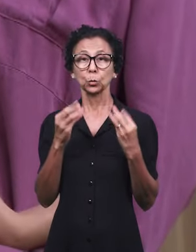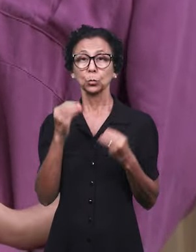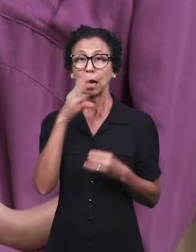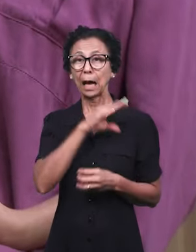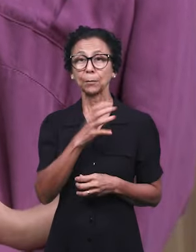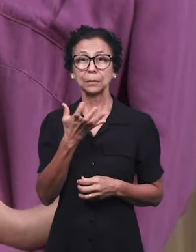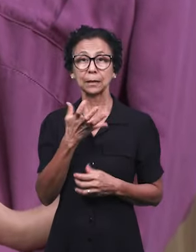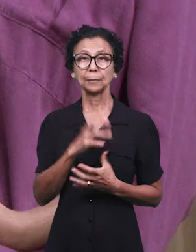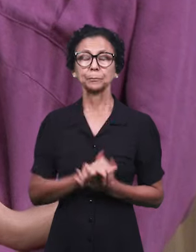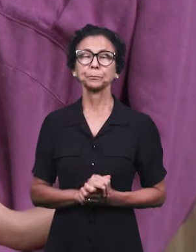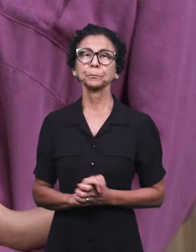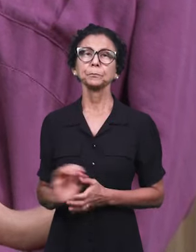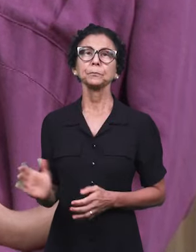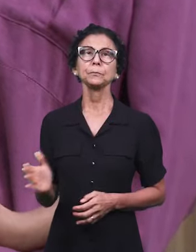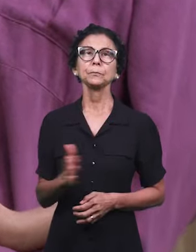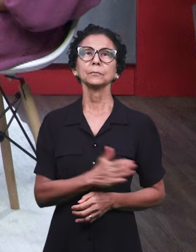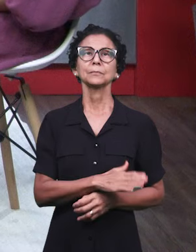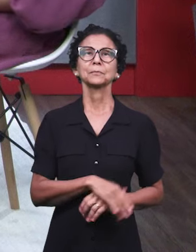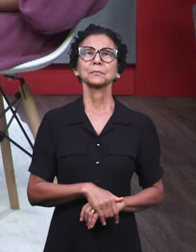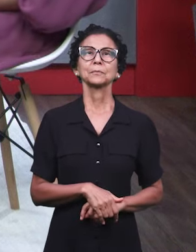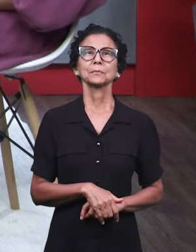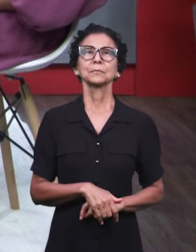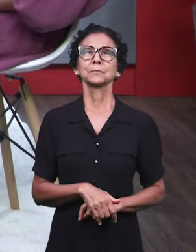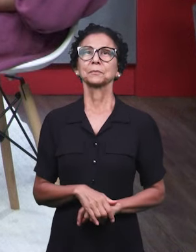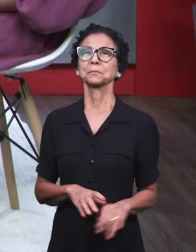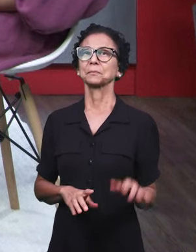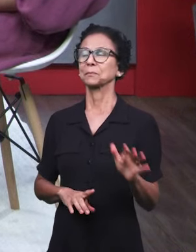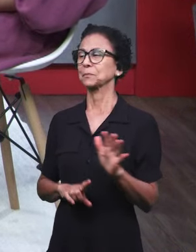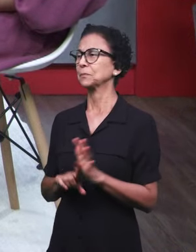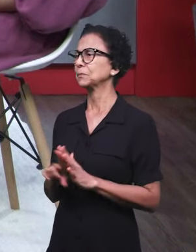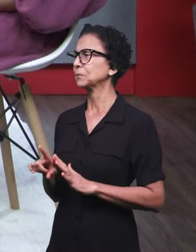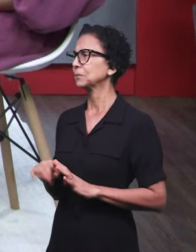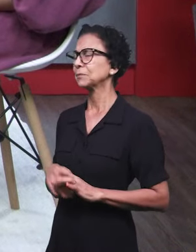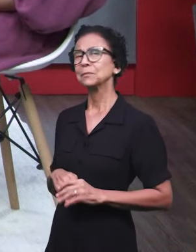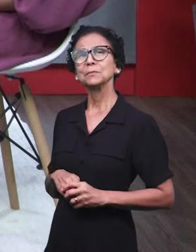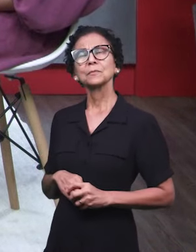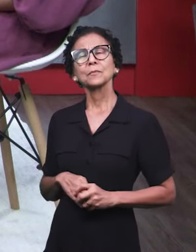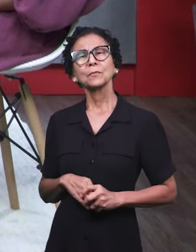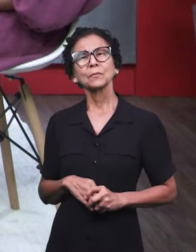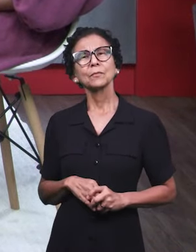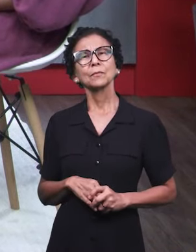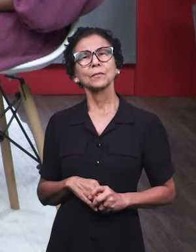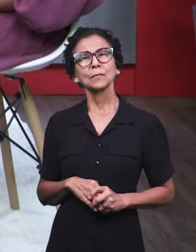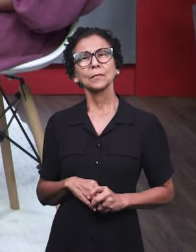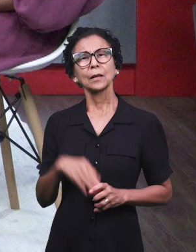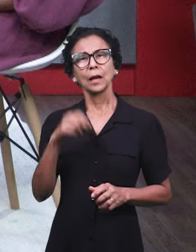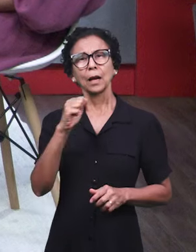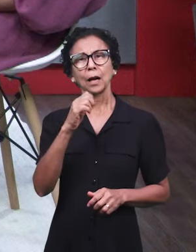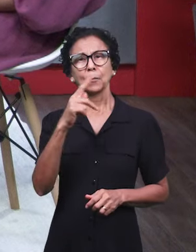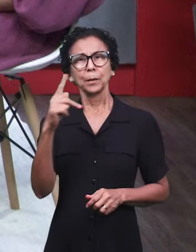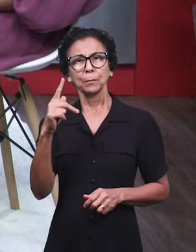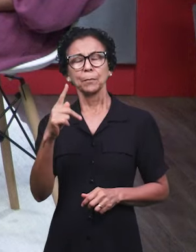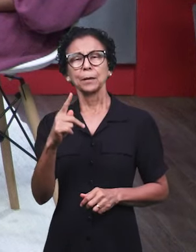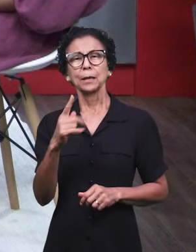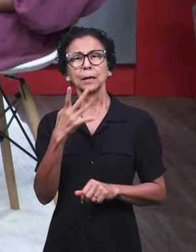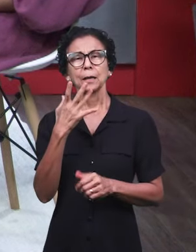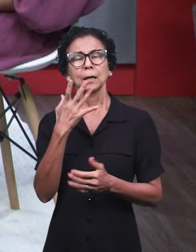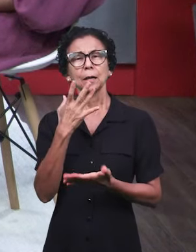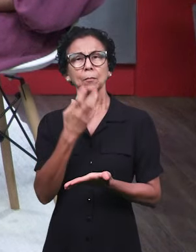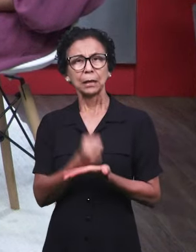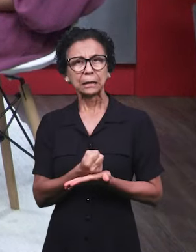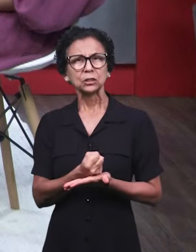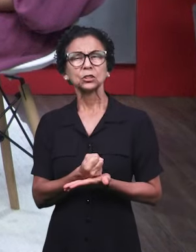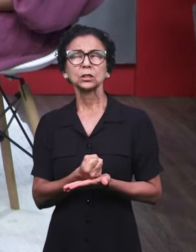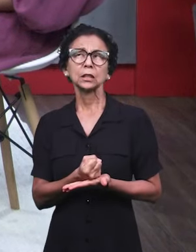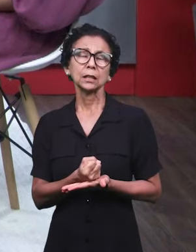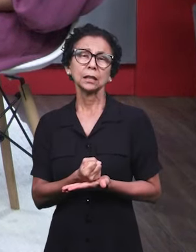que a gente vê por aí. Por falar nisso, doutora, até uma pergunta aqui que eu vou fazer agora. Tem muitos aplicativos que as pessoas podem